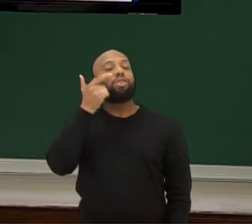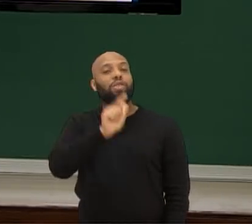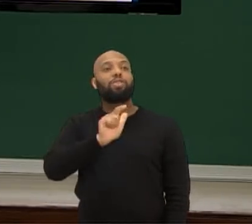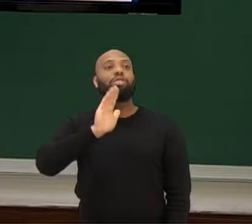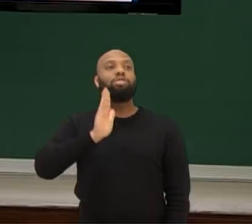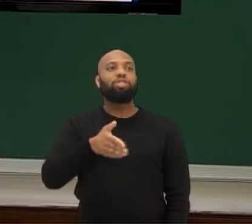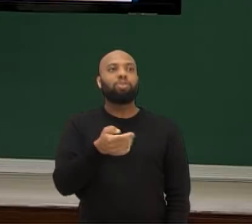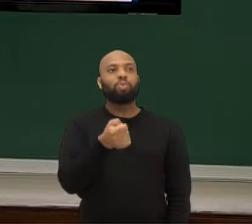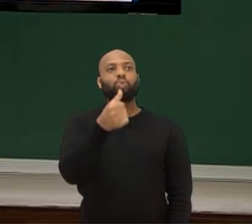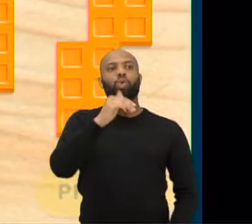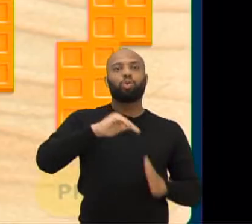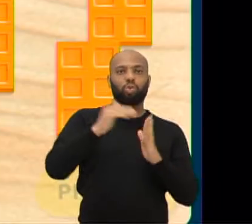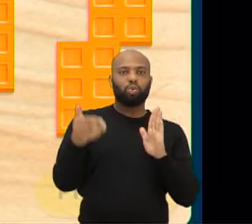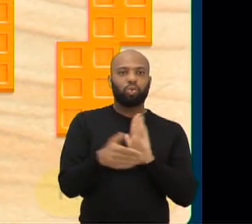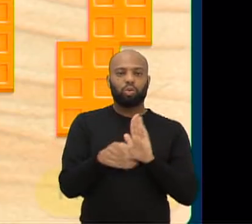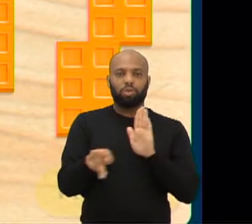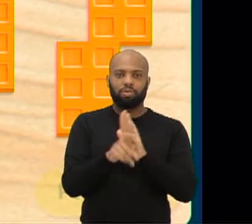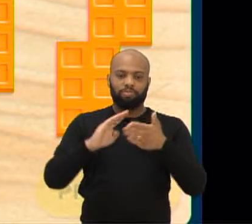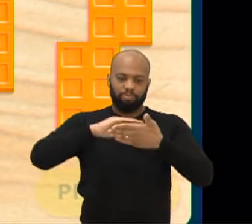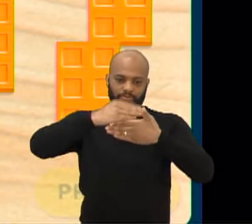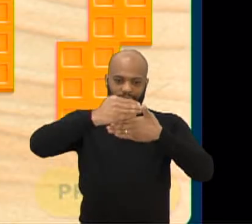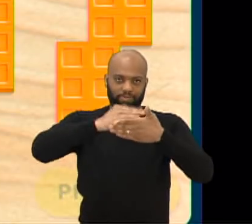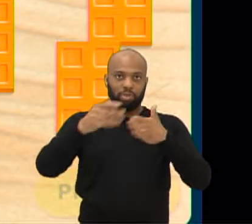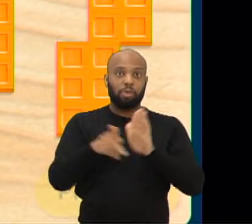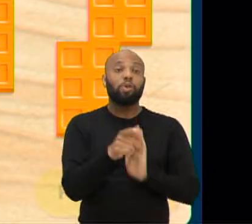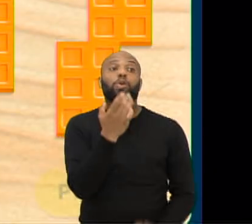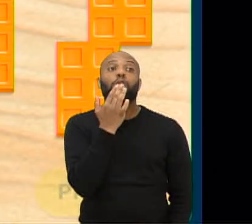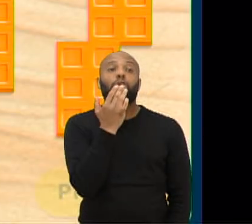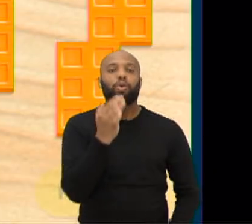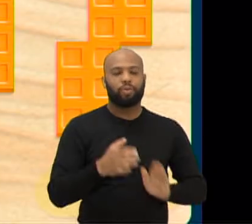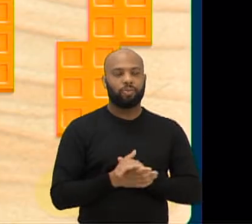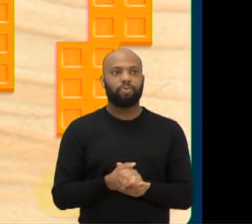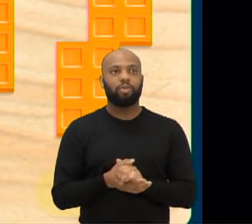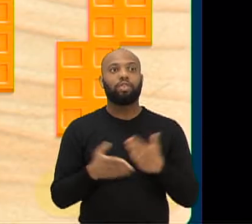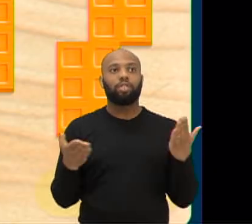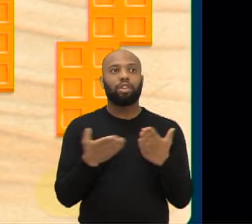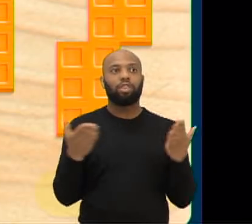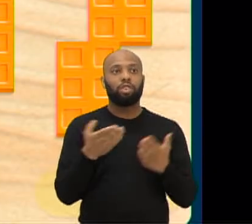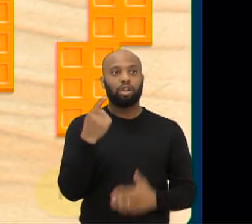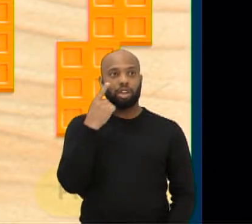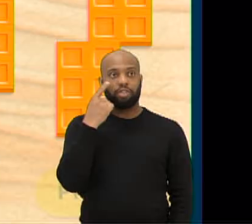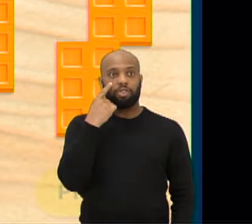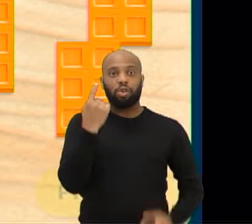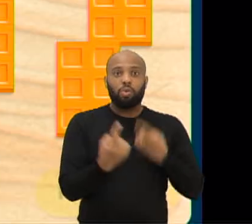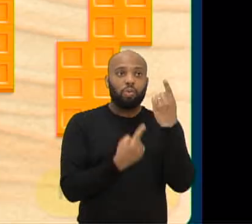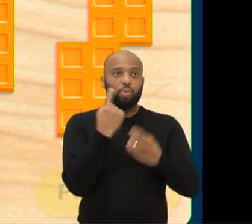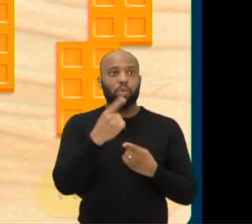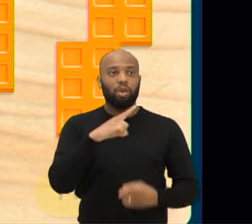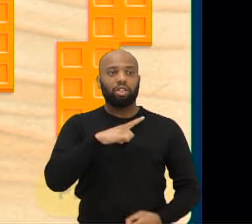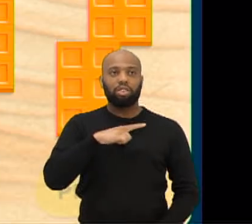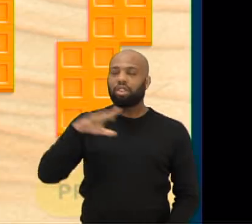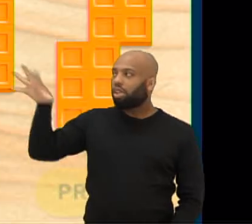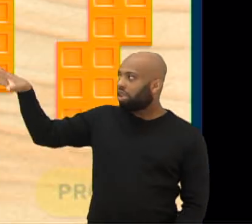conseguiu quase toda a parte ali das peças coloridas. Vamos confirmar agora qual peça facilita para a gente fazer